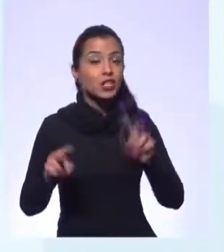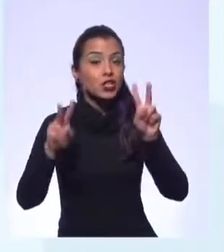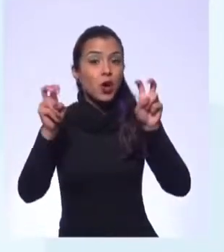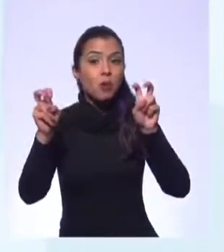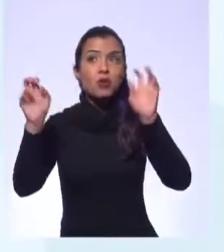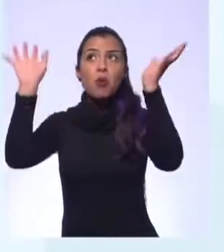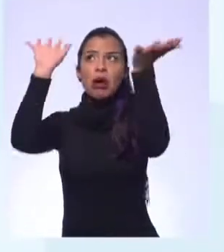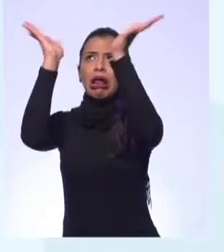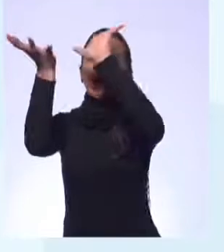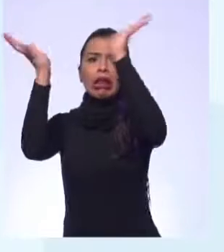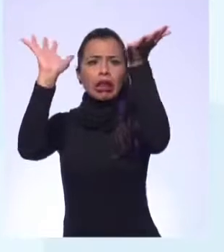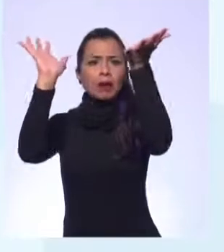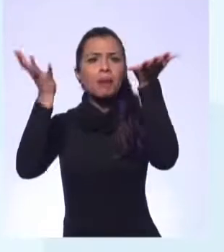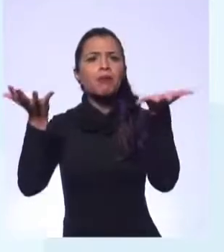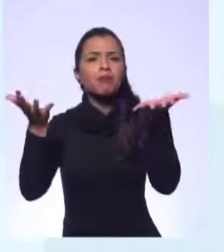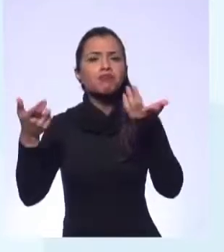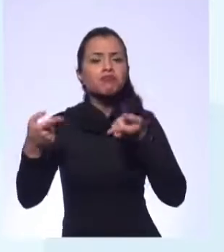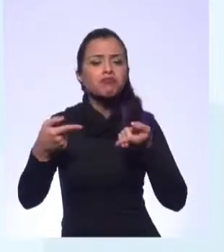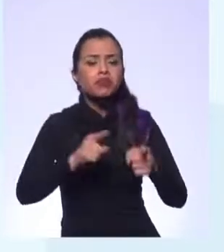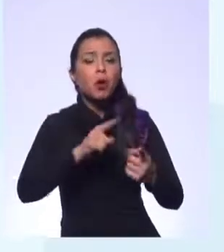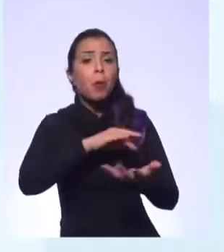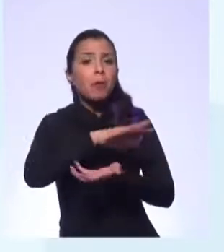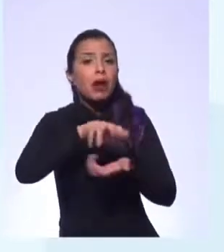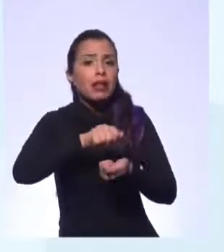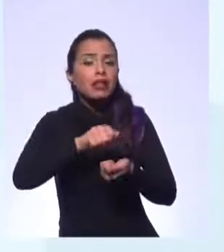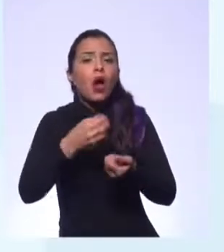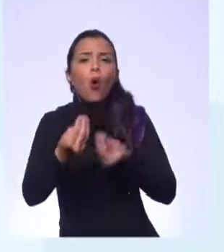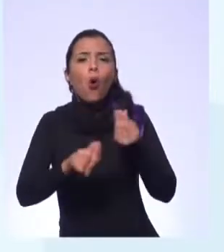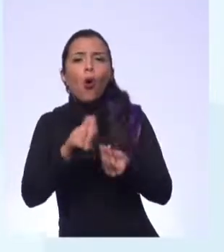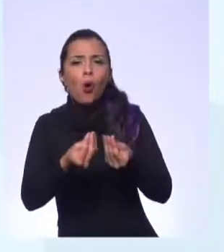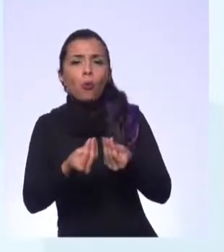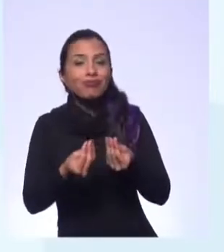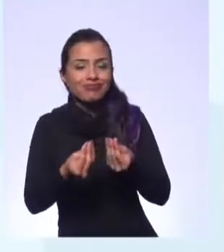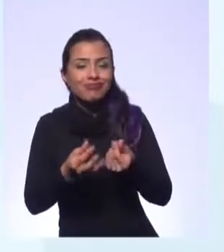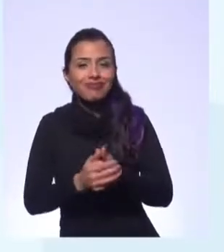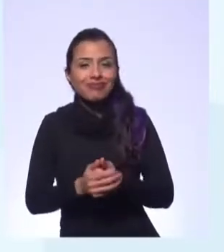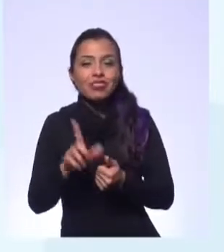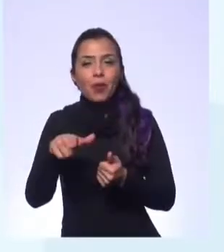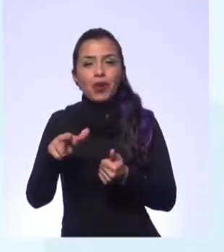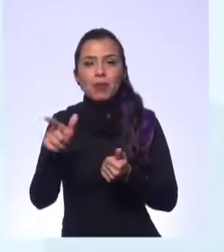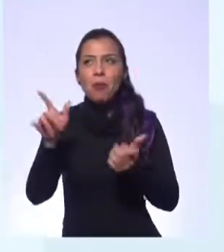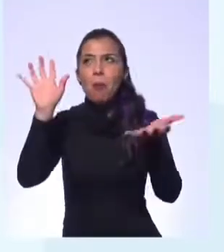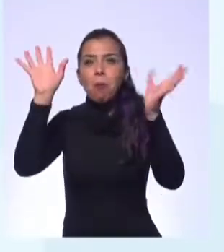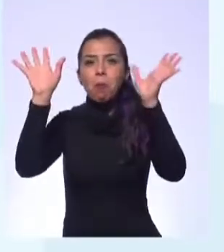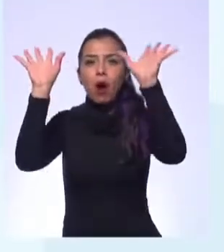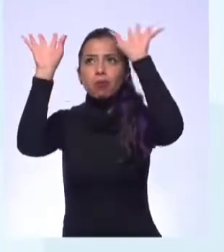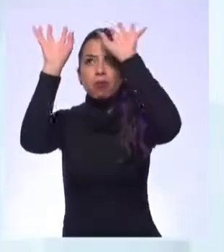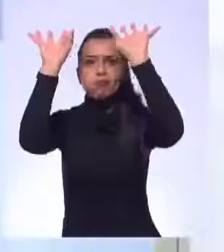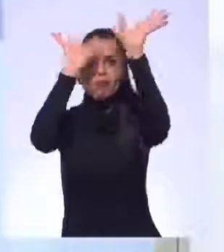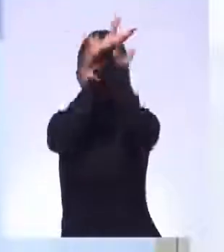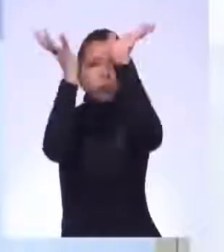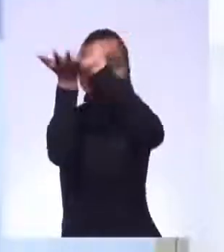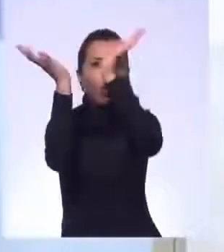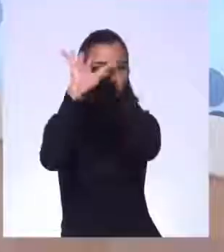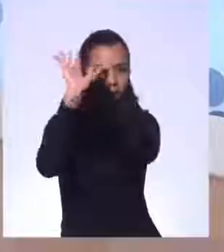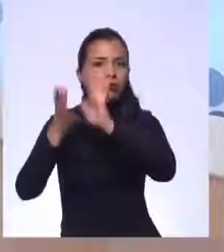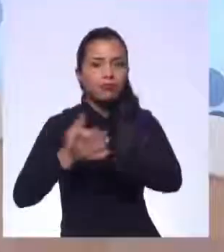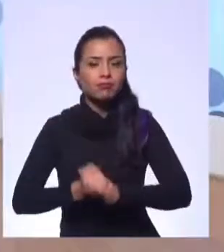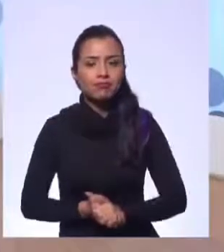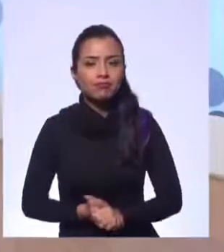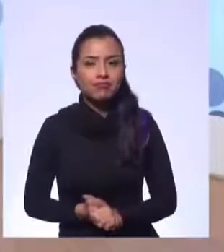pode afetar nosso planeta. Né? Em outras palavras, também é sobre a mudança climática, tá certo? O Ricardo respondeu